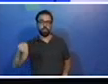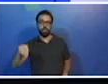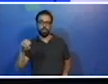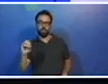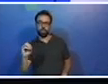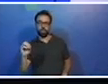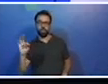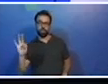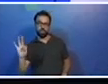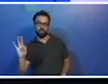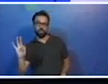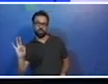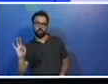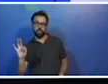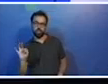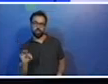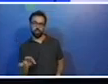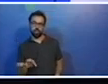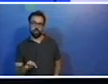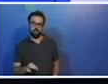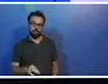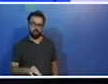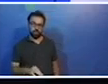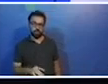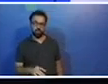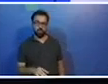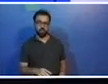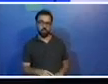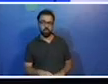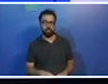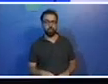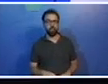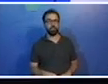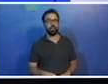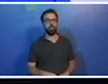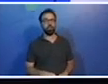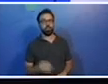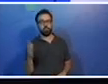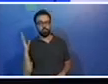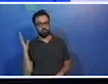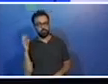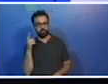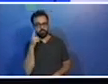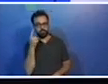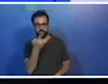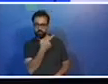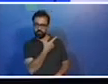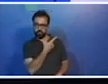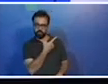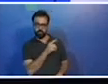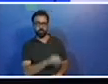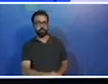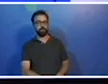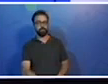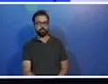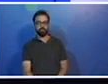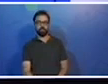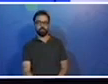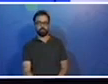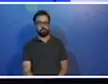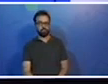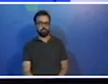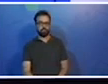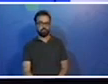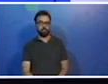jogando. E se eu falar I am not playing, eu não estou jogando, eu não estou brincando. Ok?